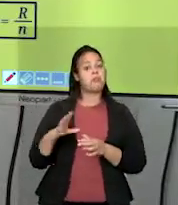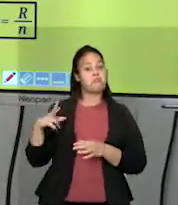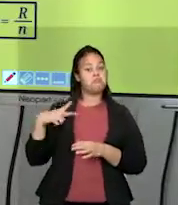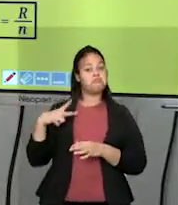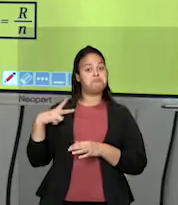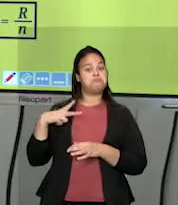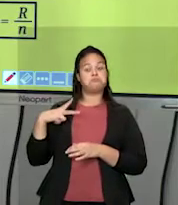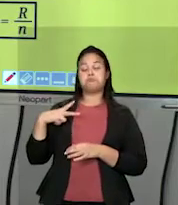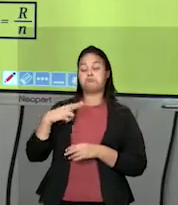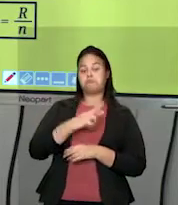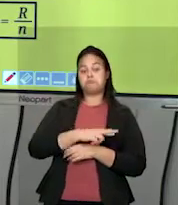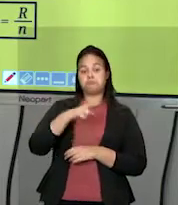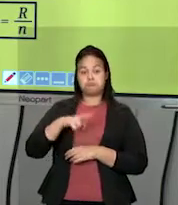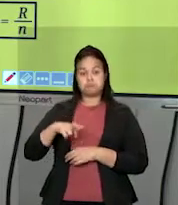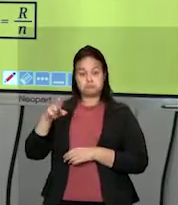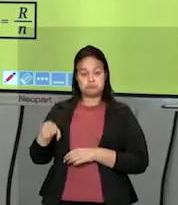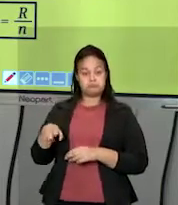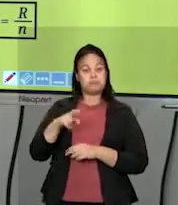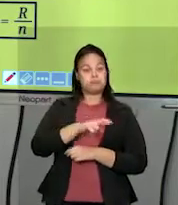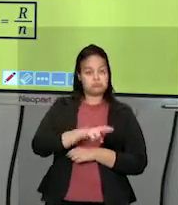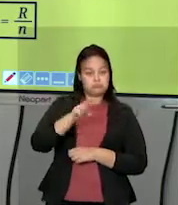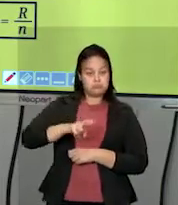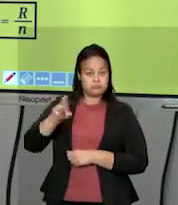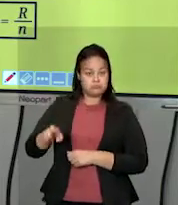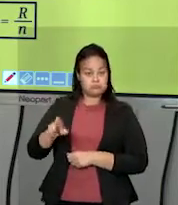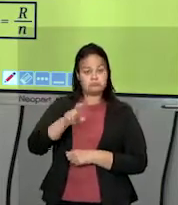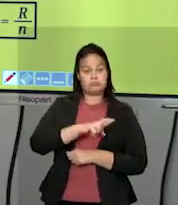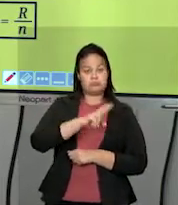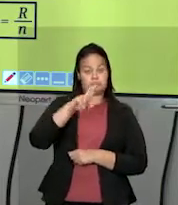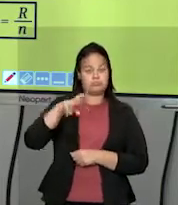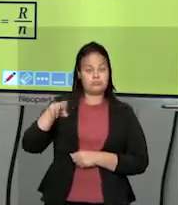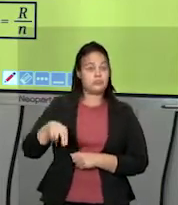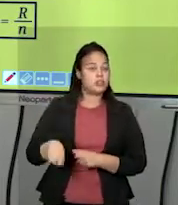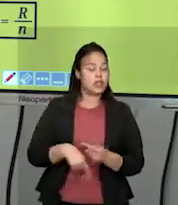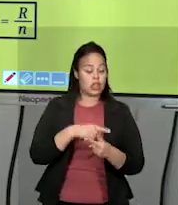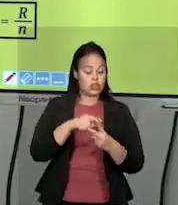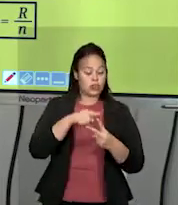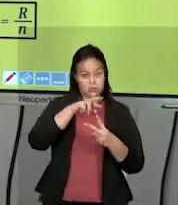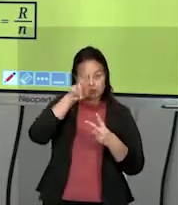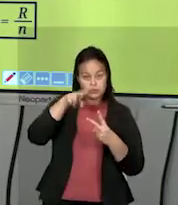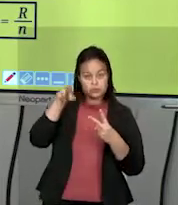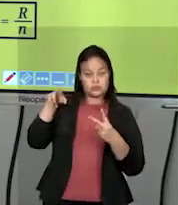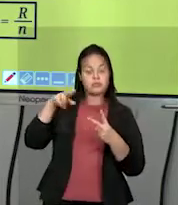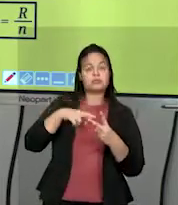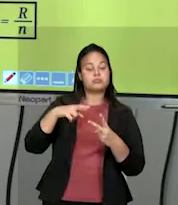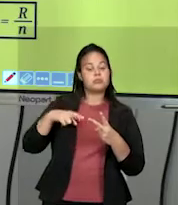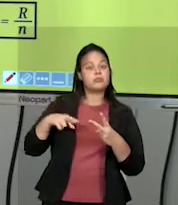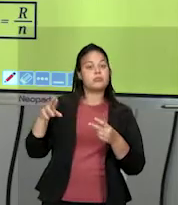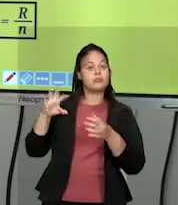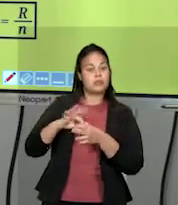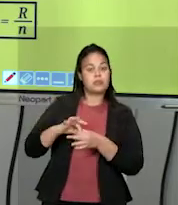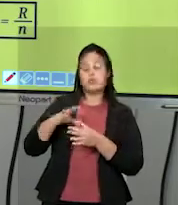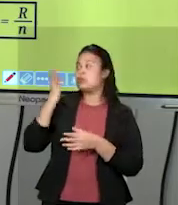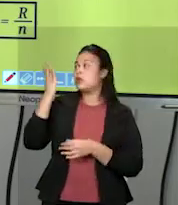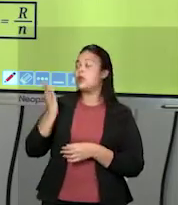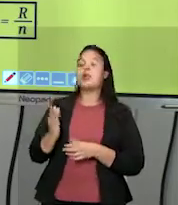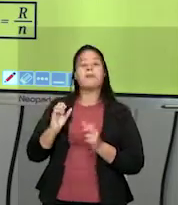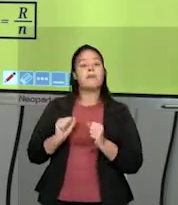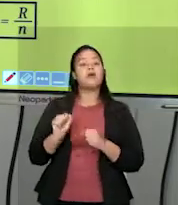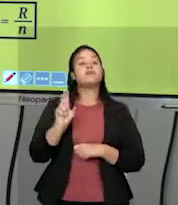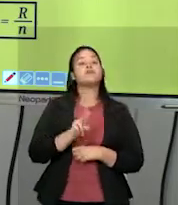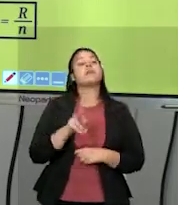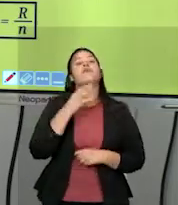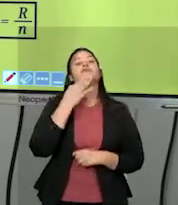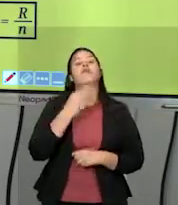da associação em paralelo. Quando nós temos apenas 2 resistores nessa associação, nós podemos